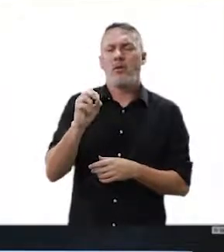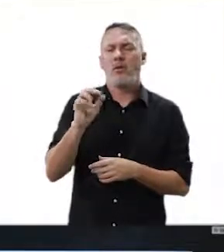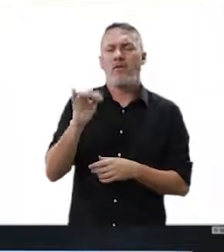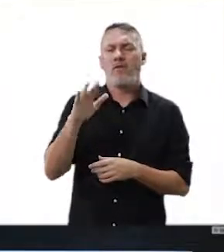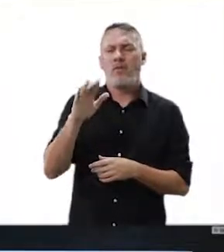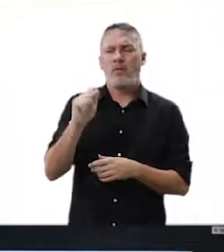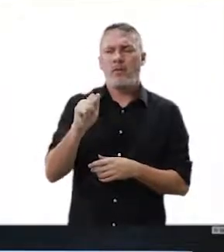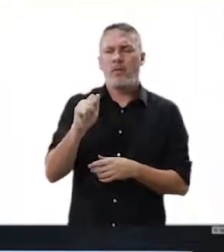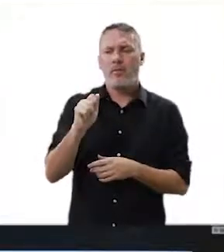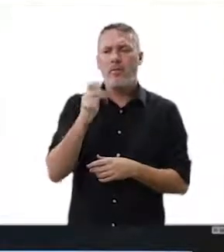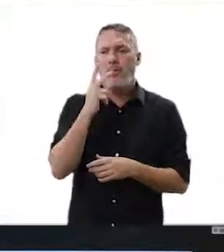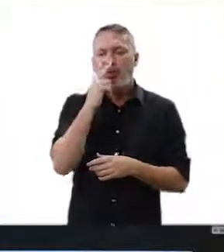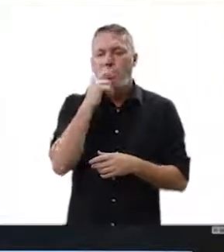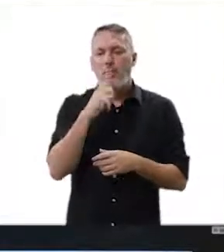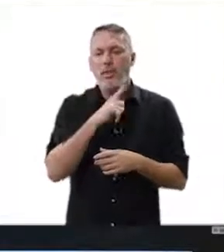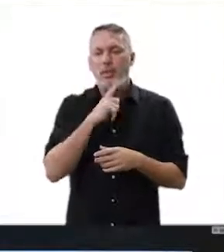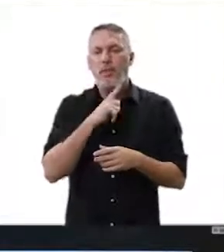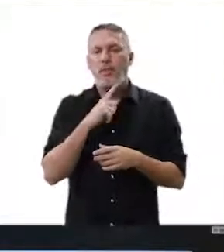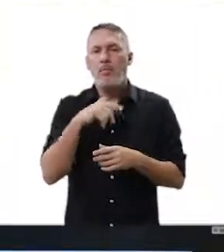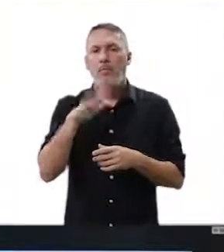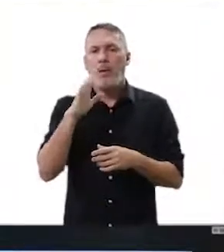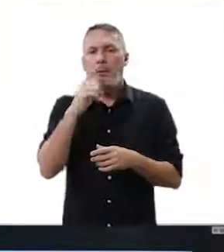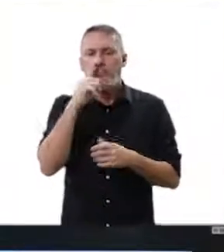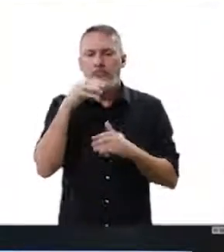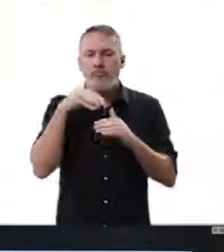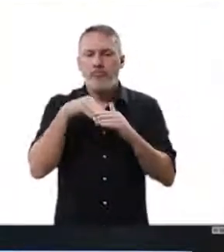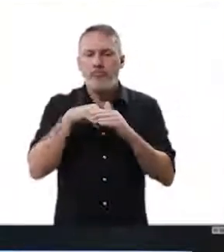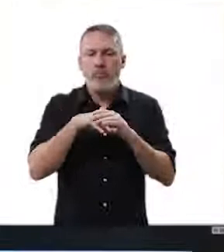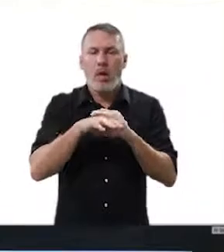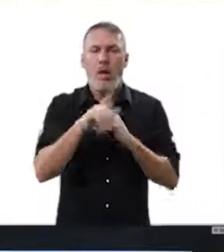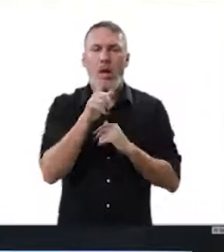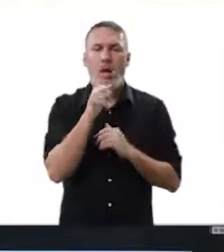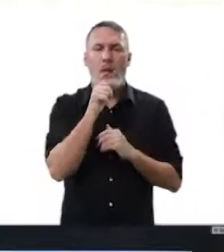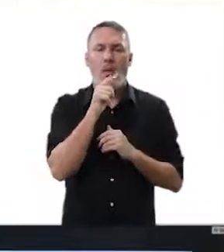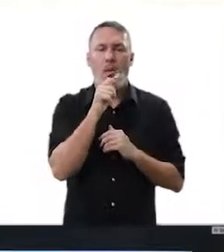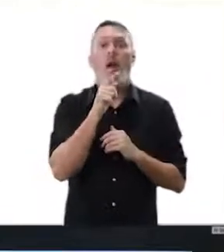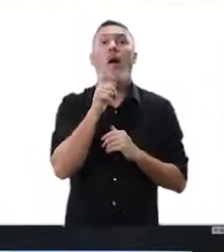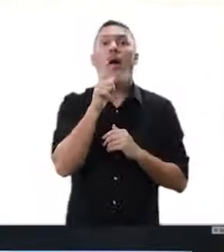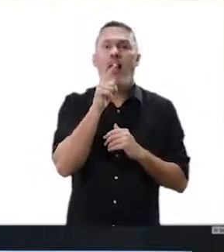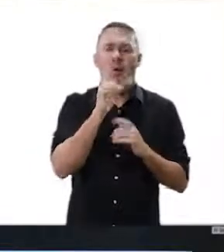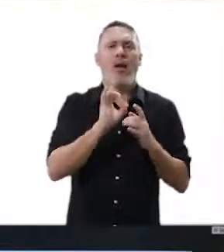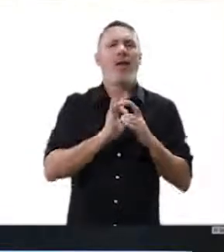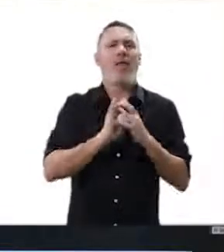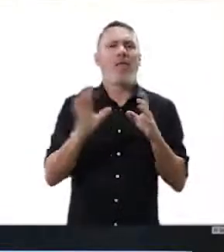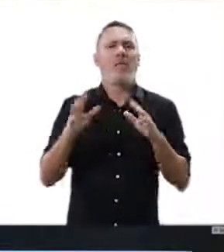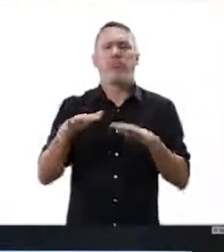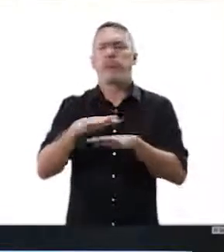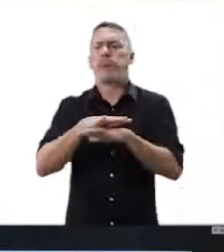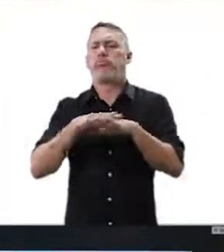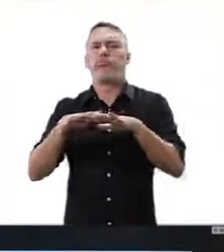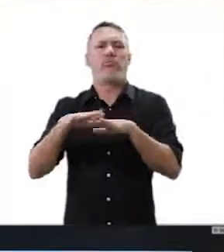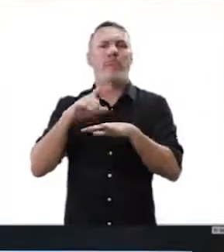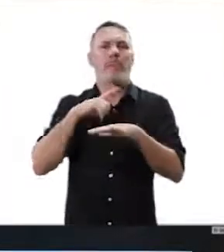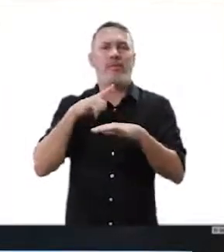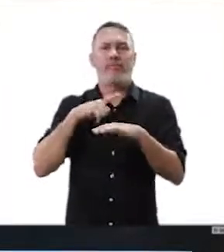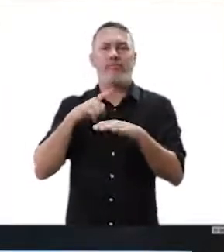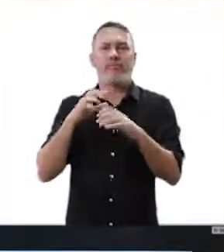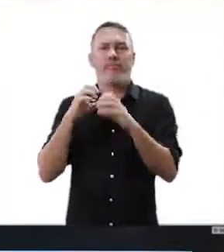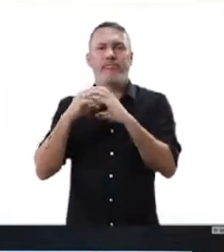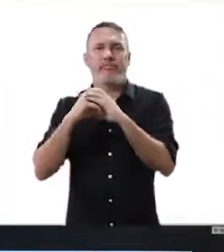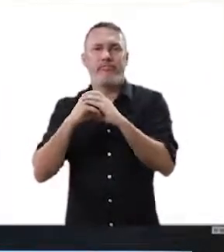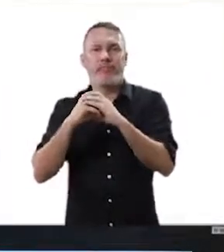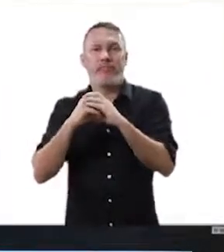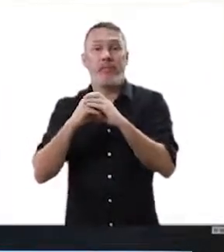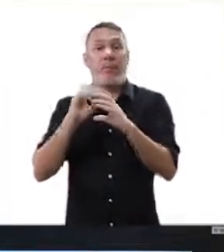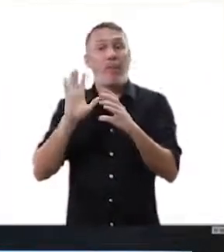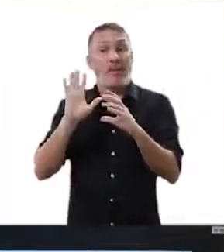essa parte. Porém, os lipídios, a gente sabe que óleo e água, ali, gordura e água, nunca tiveram uma boa